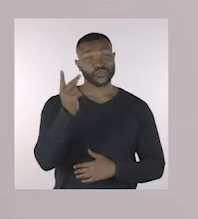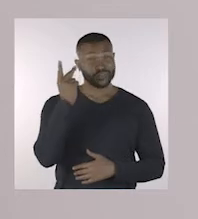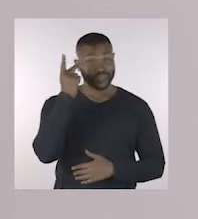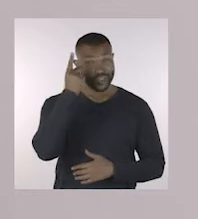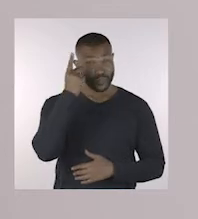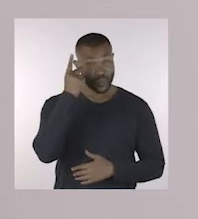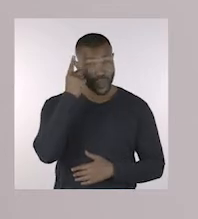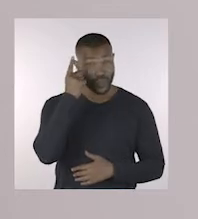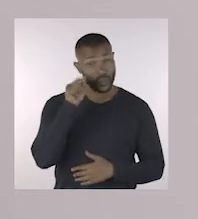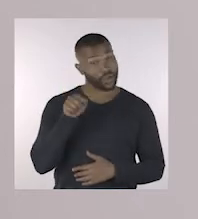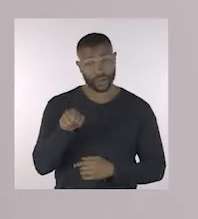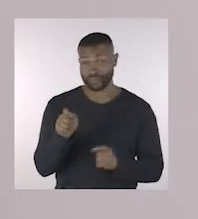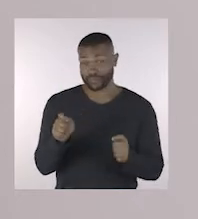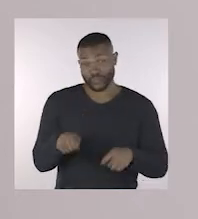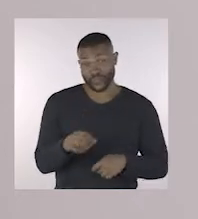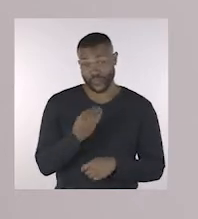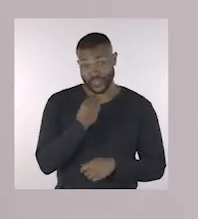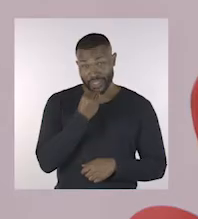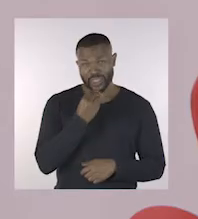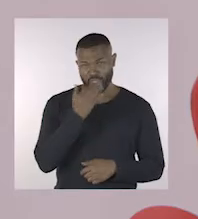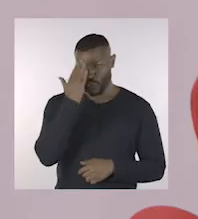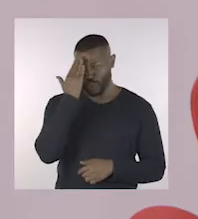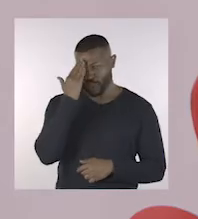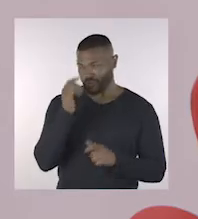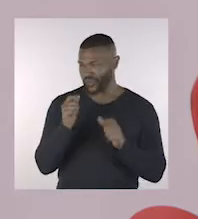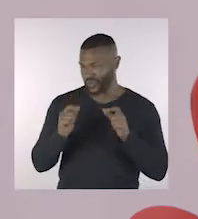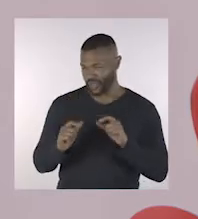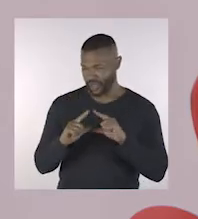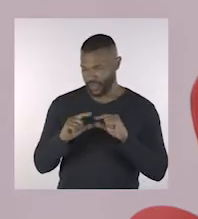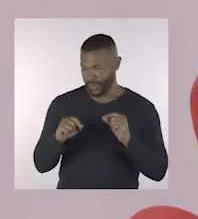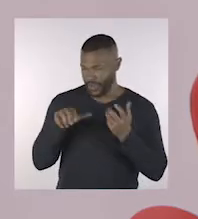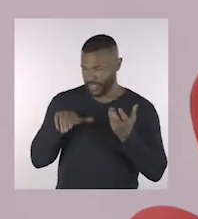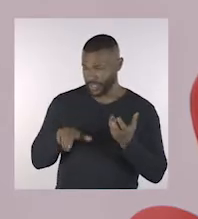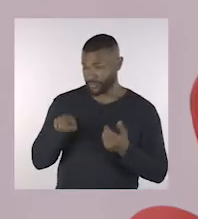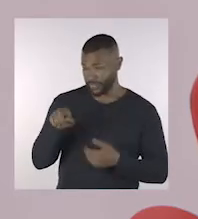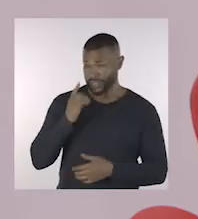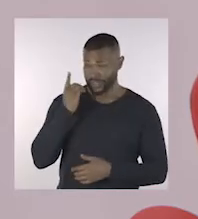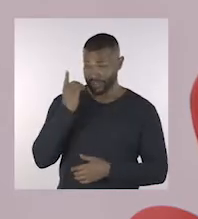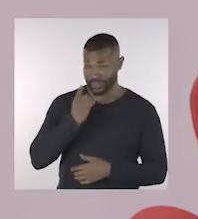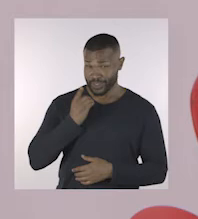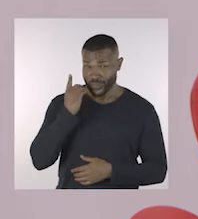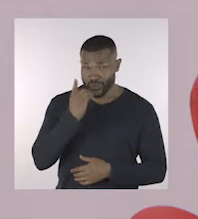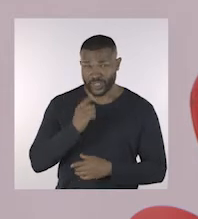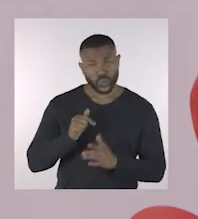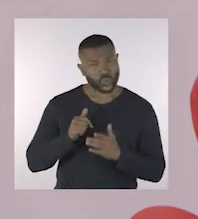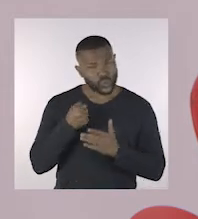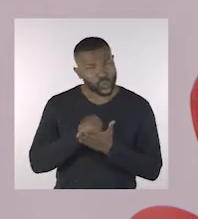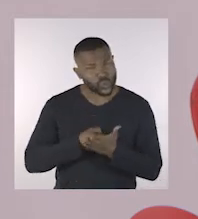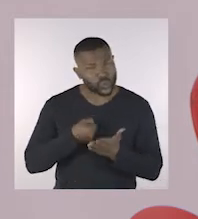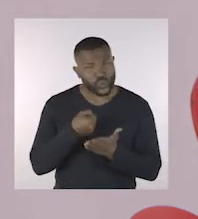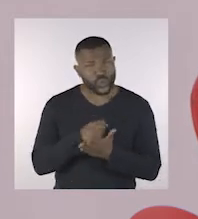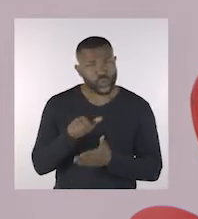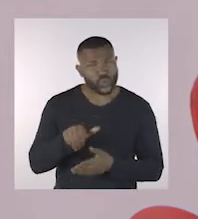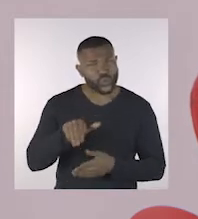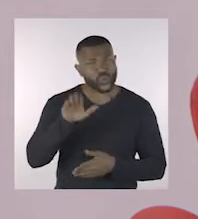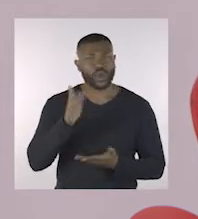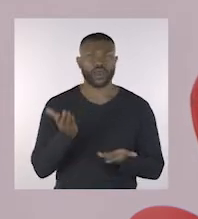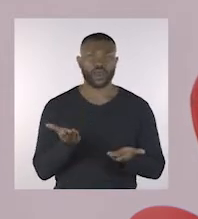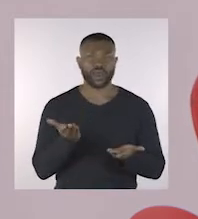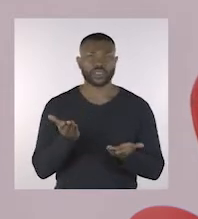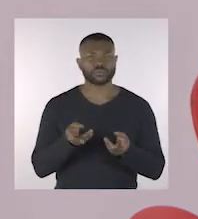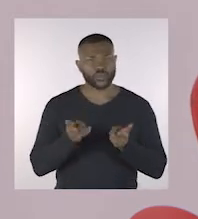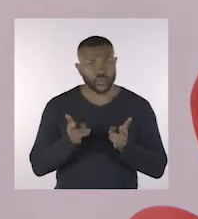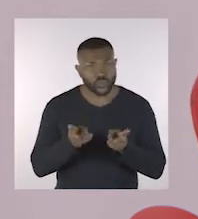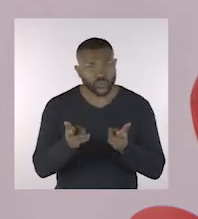então São Paulo é essa condição Eu sei que em Brasília você foi um dos parlamentares que mais lutaram